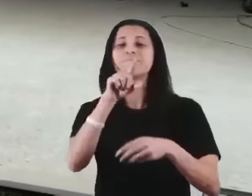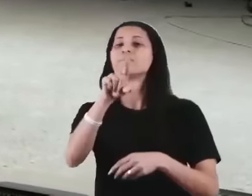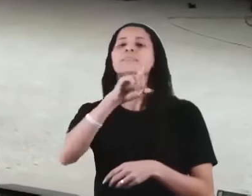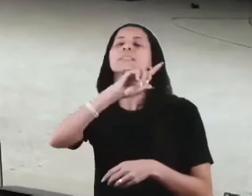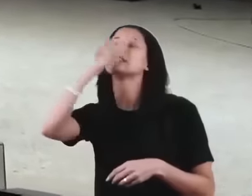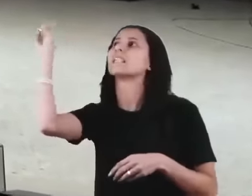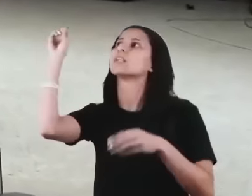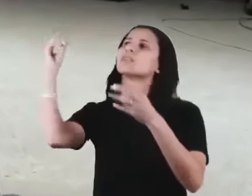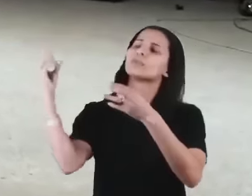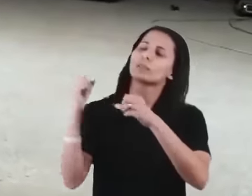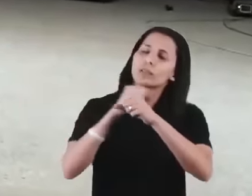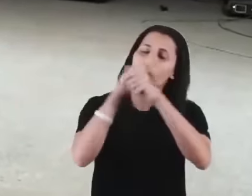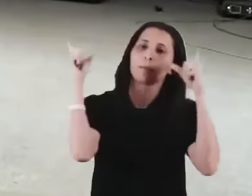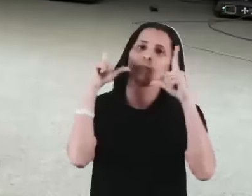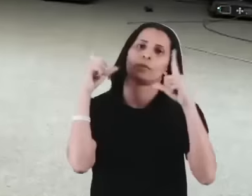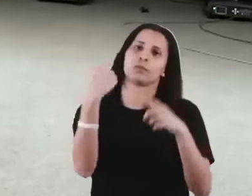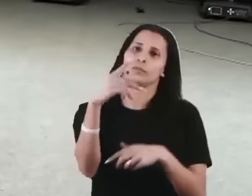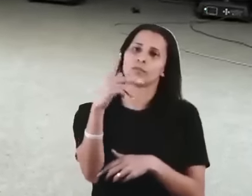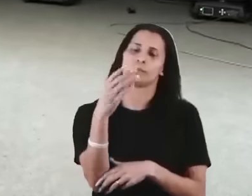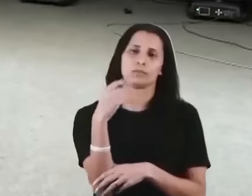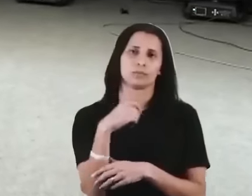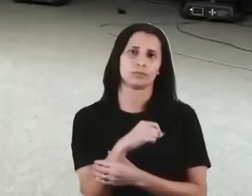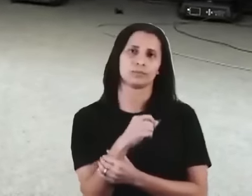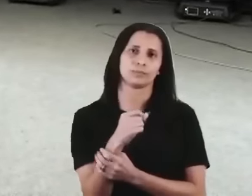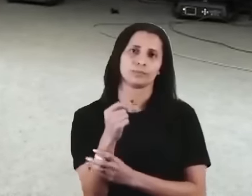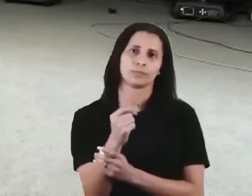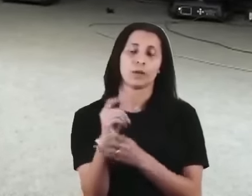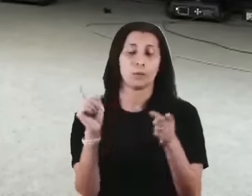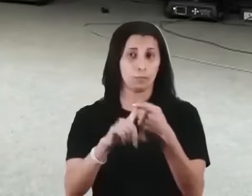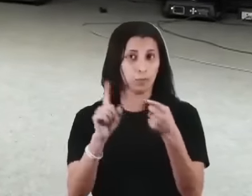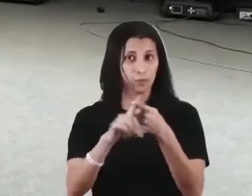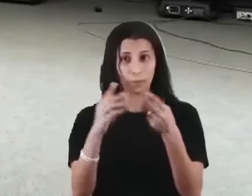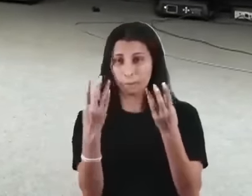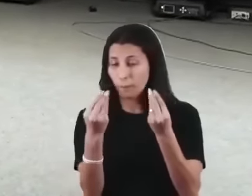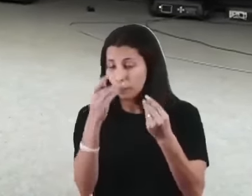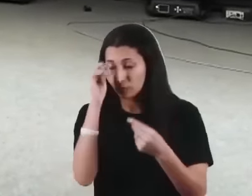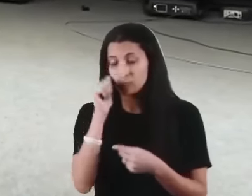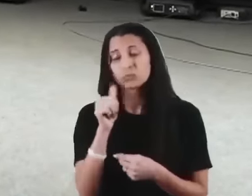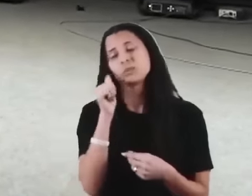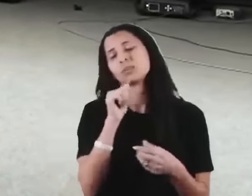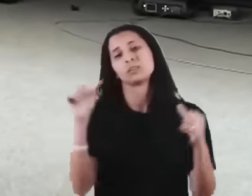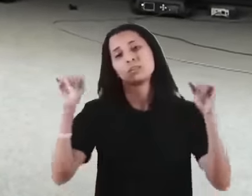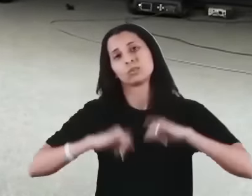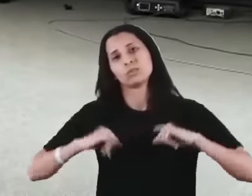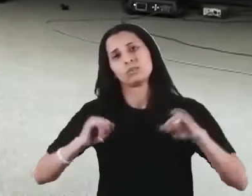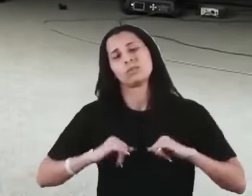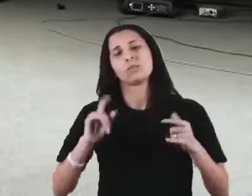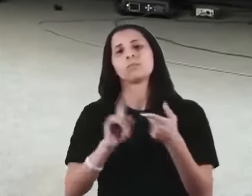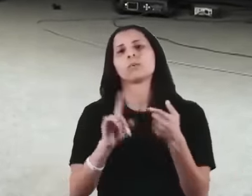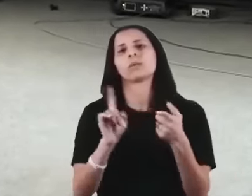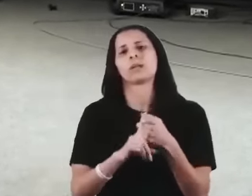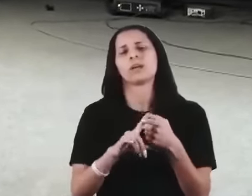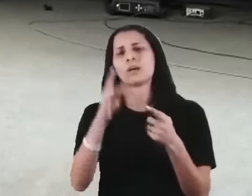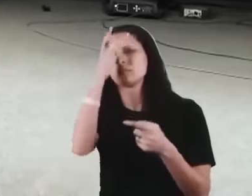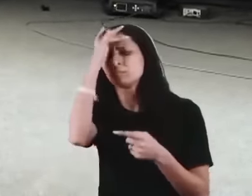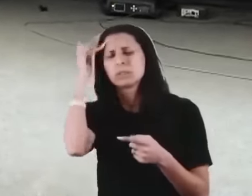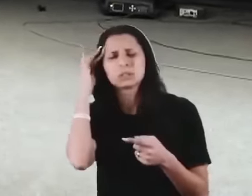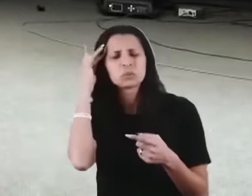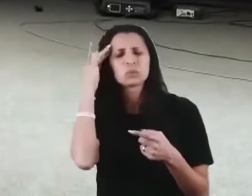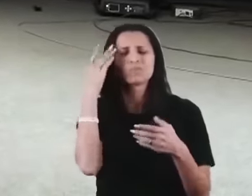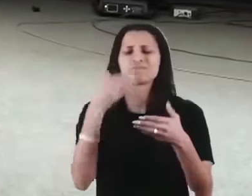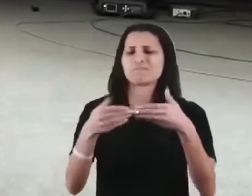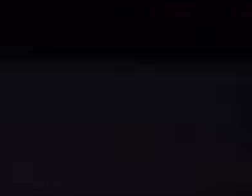que a porque tem muita mulher aqui que tá sofrendo porque talvez é o dia entre os seus Poços Por que alguém tentou